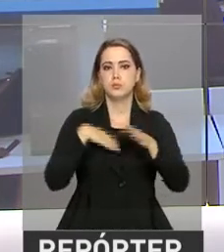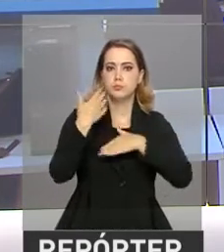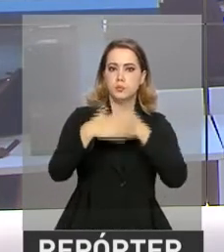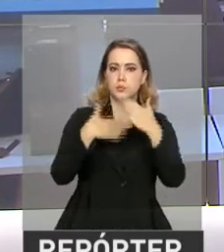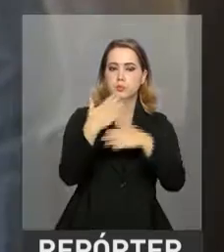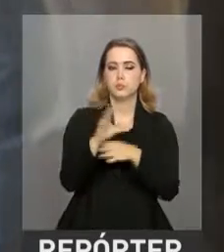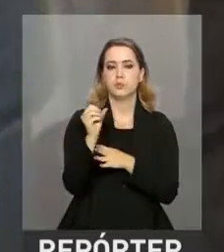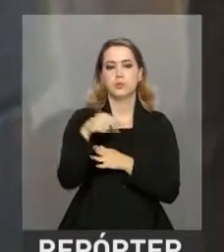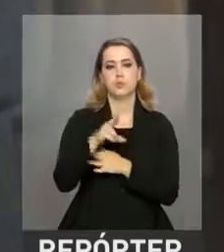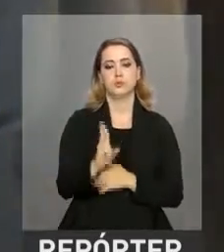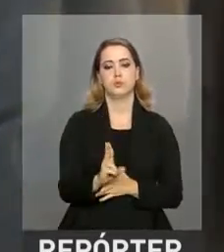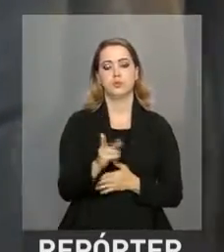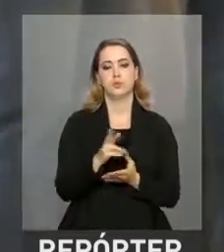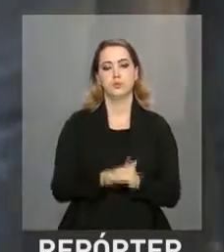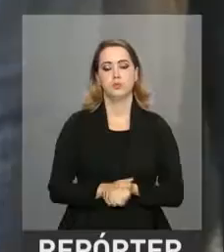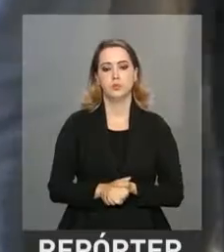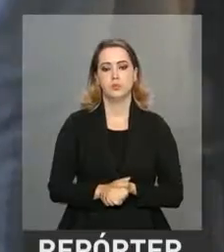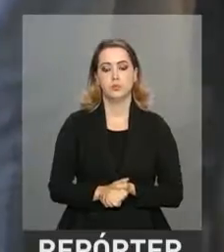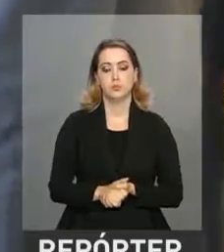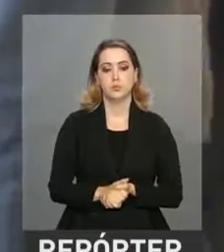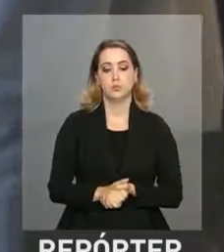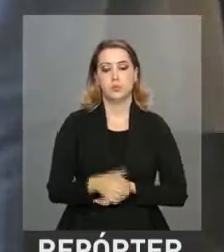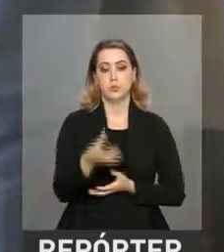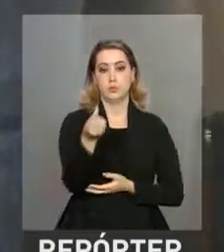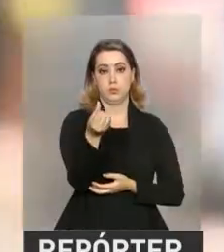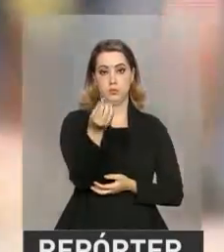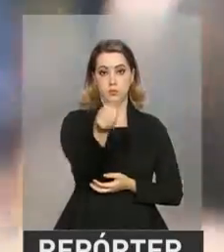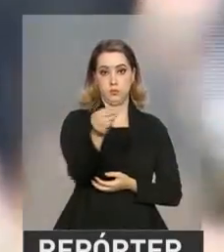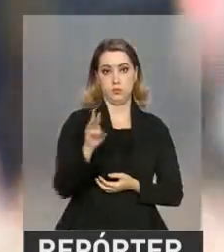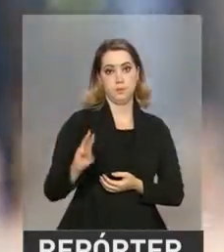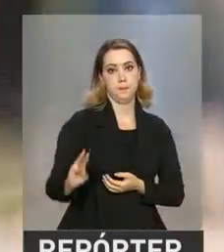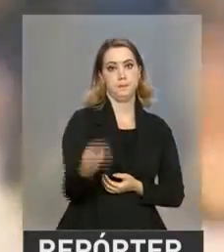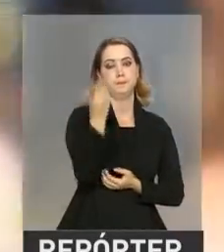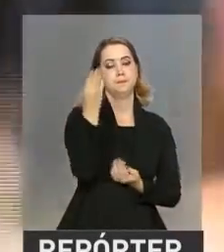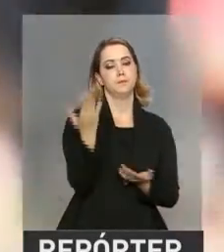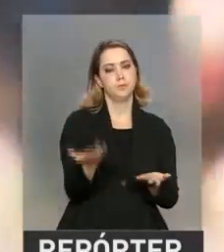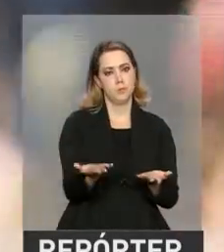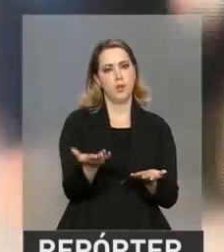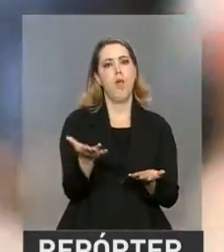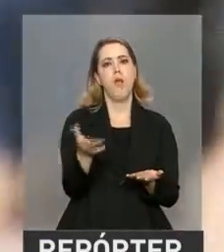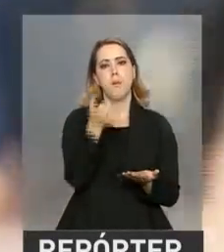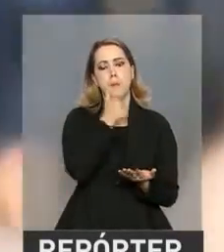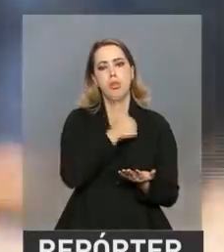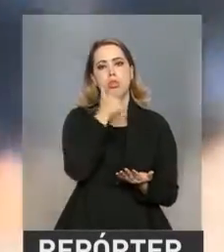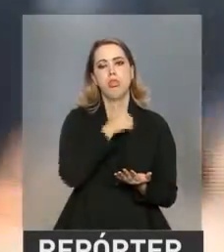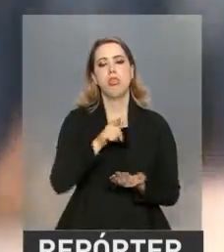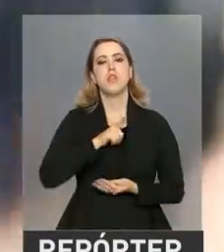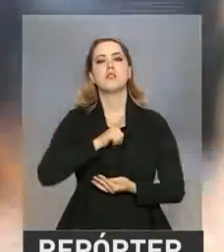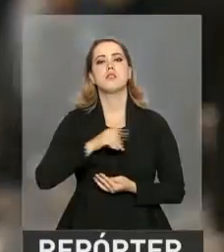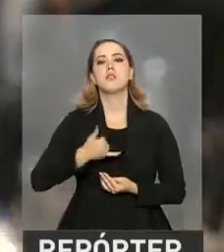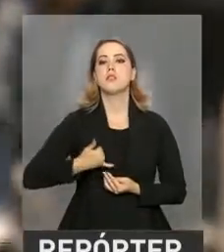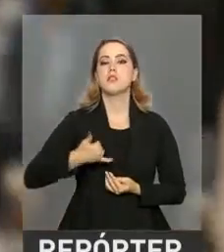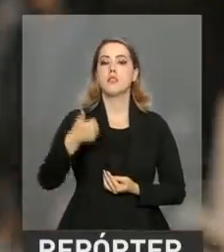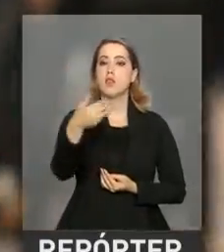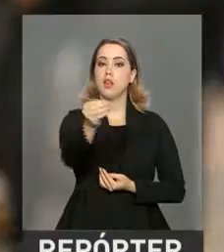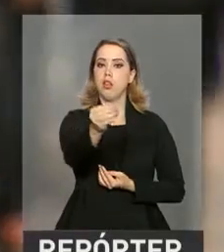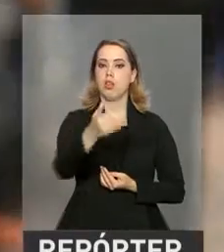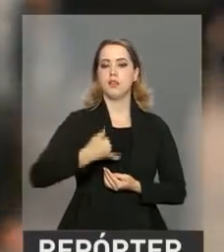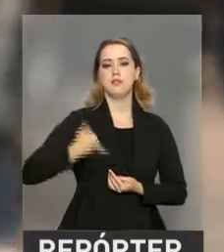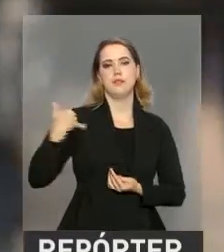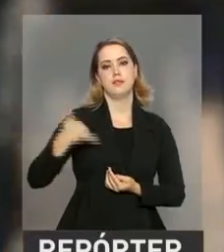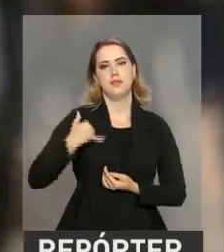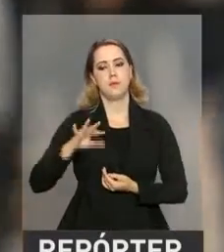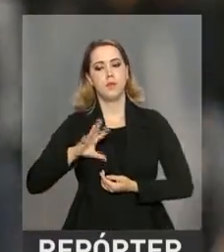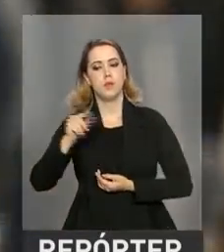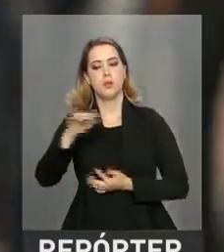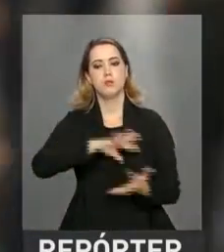onu 60 milhões esse é o número de meninas de 10 anos em todo o mundo segundo um relatório das